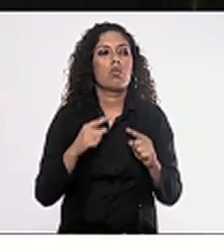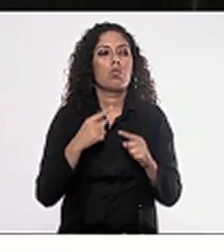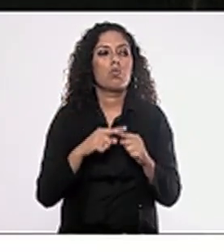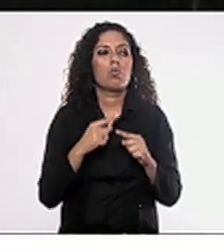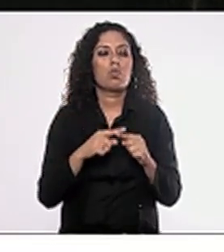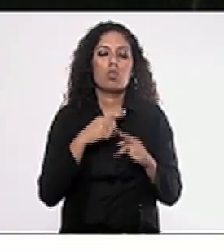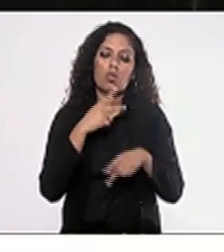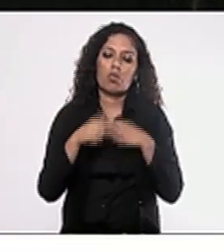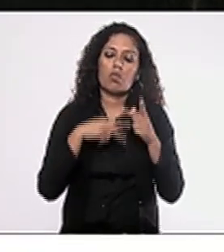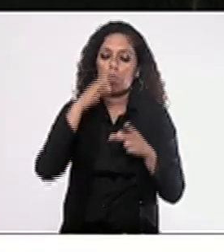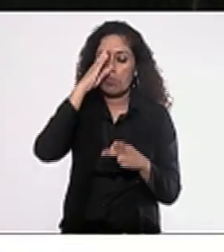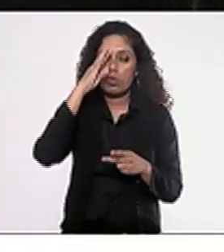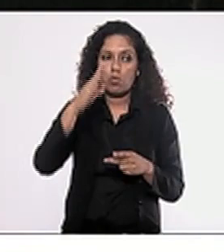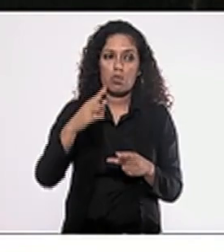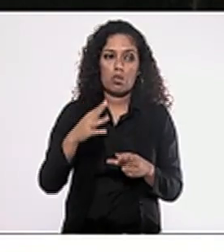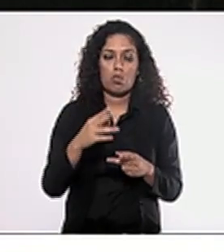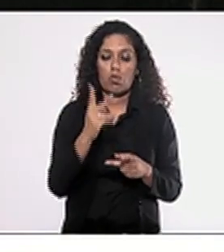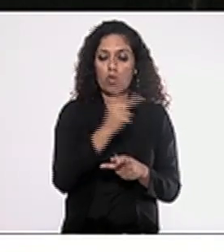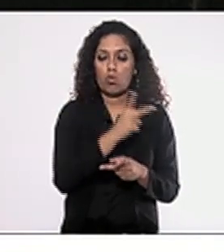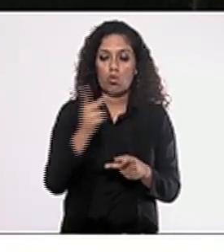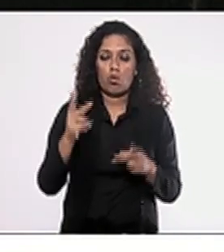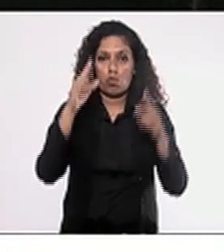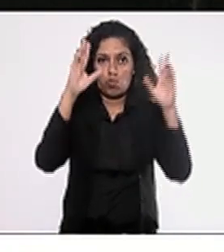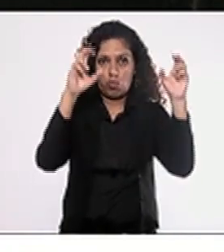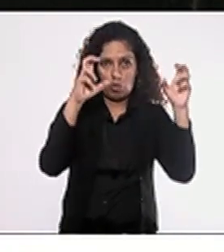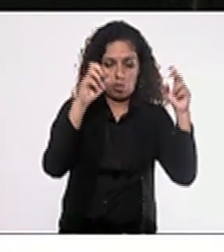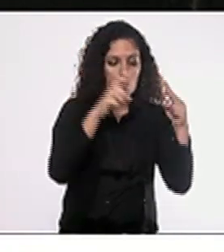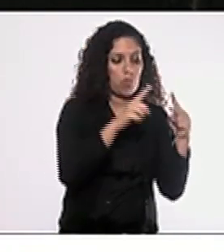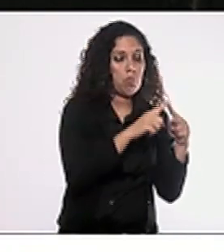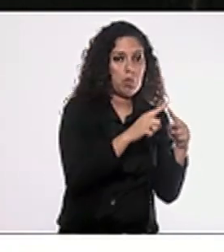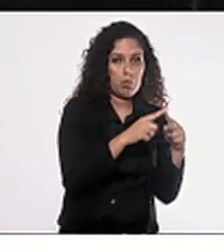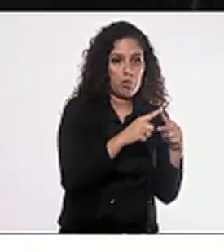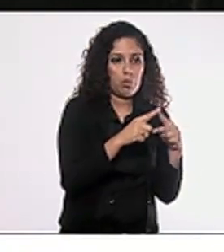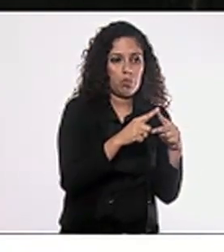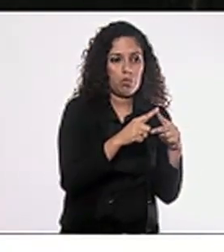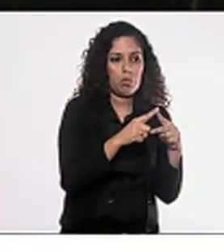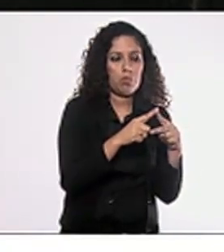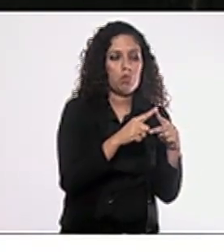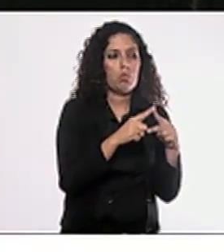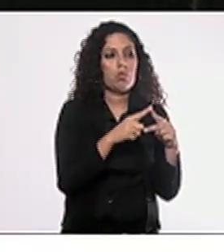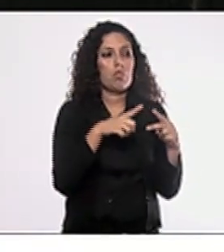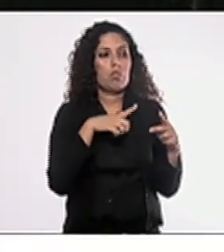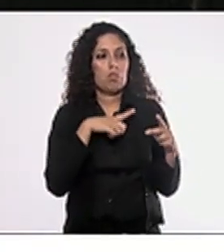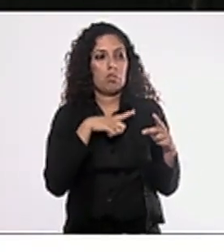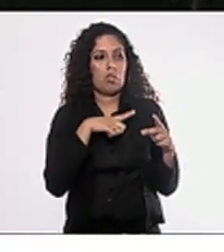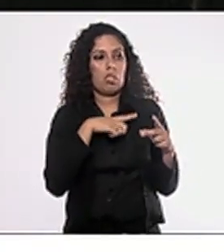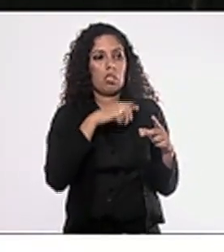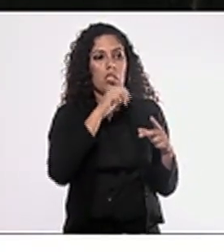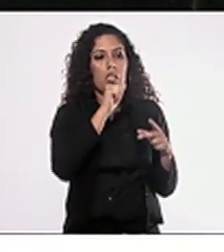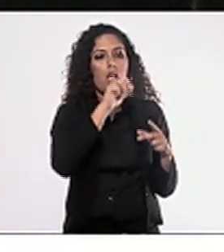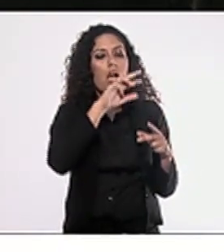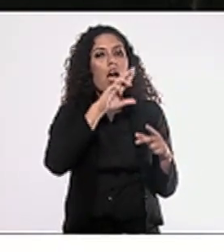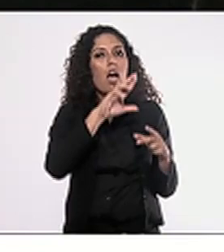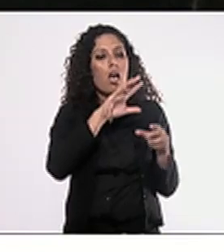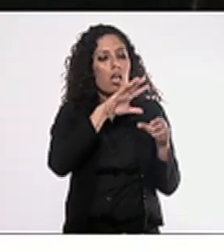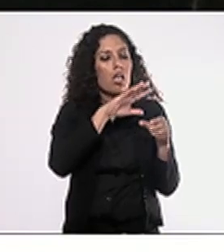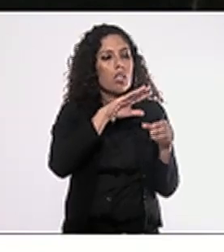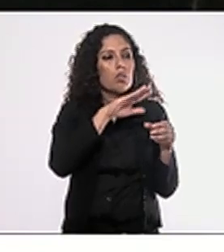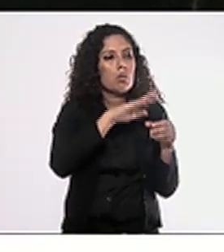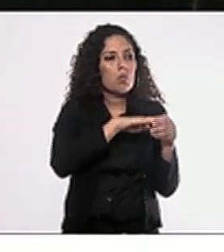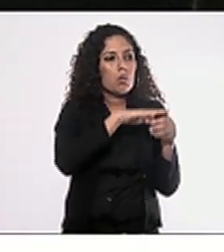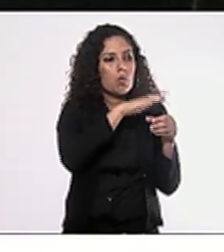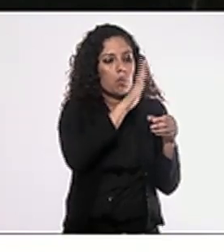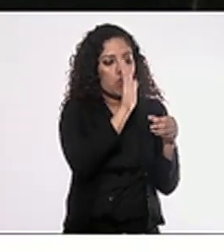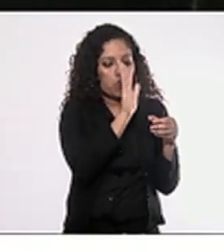tratando especificamente de dois temas, né? Primeiro, ar na tubulação. A gente sabe que o Rio de Janeiro é um